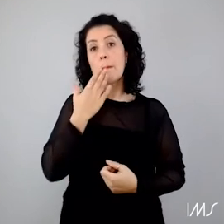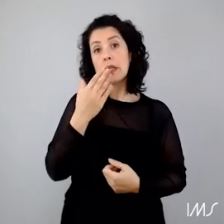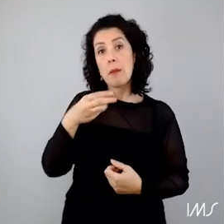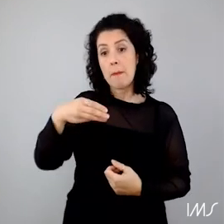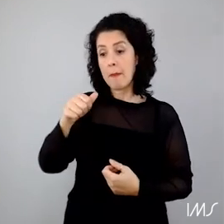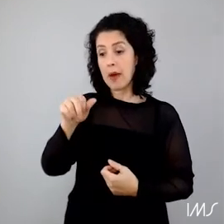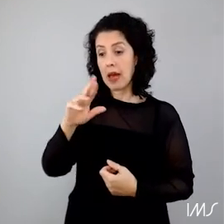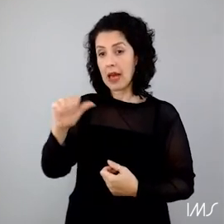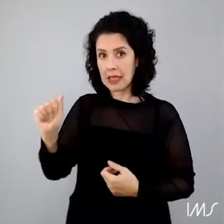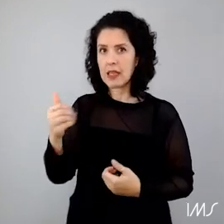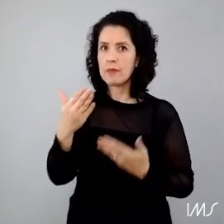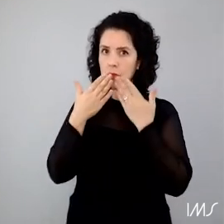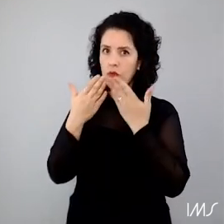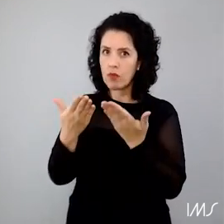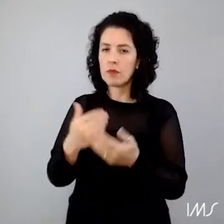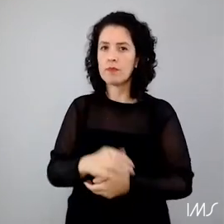Maria, por favor.